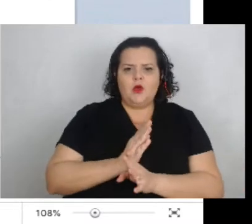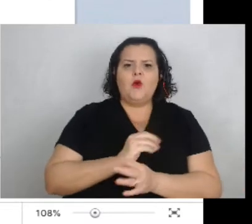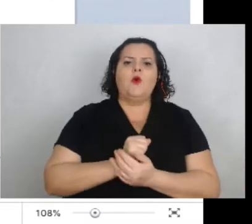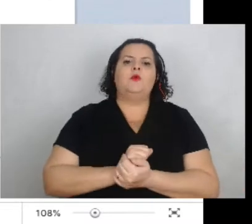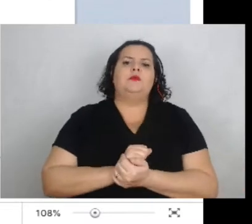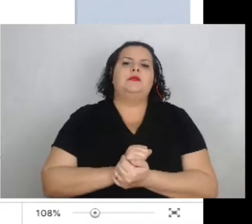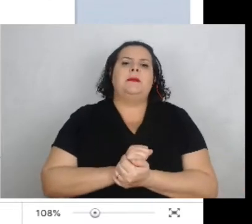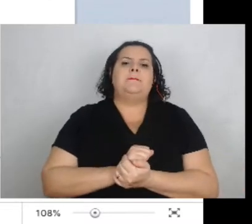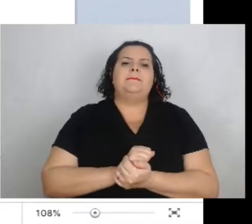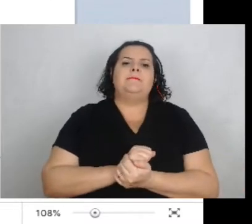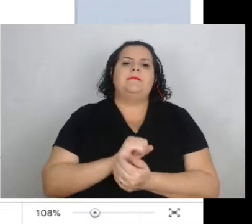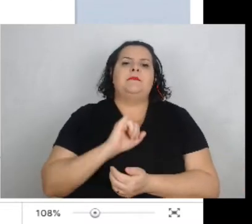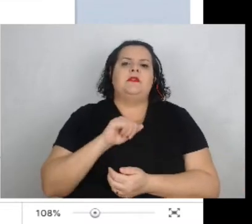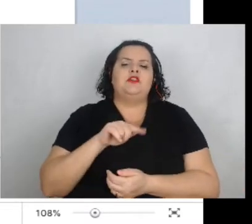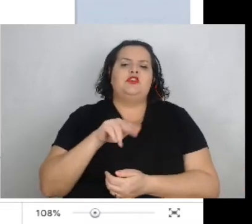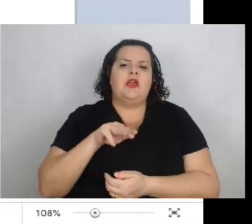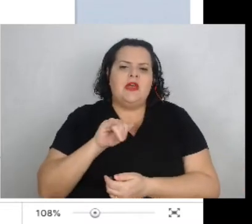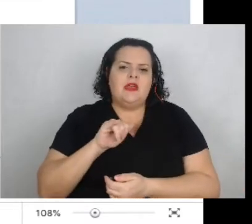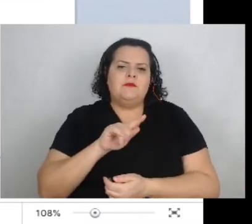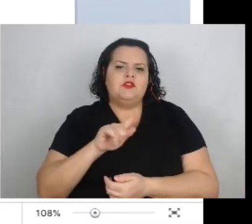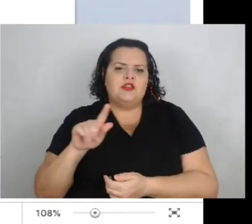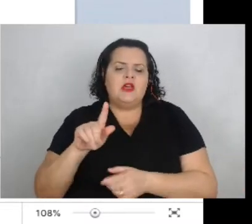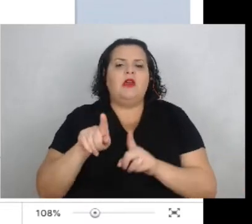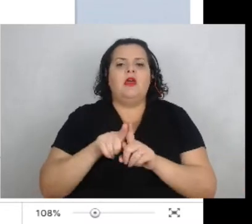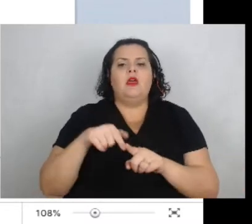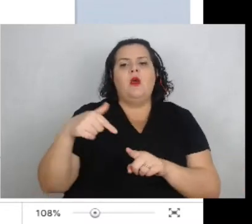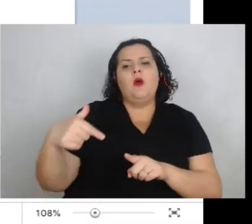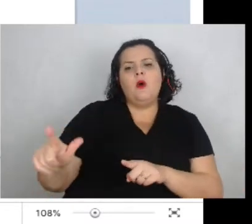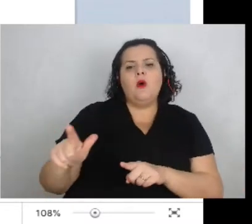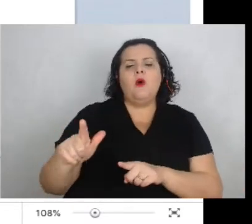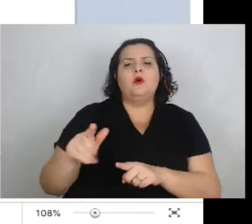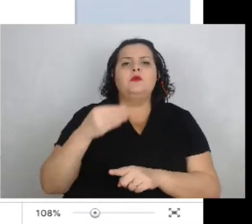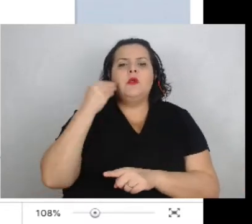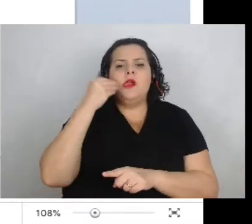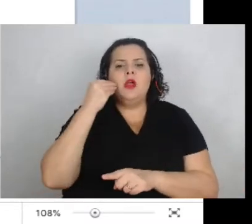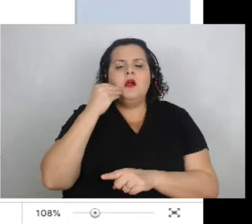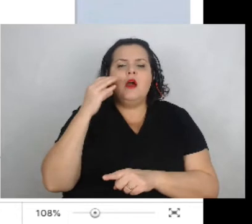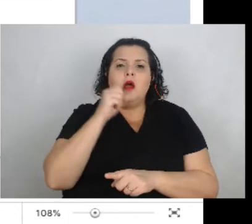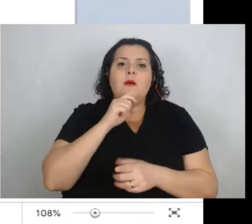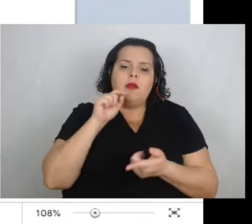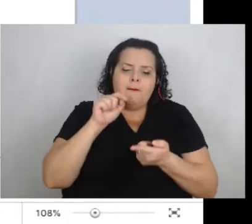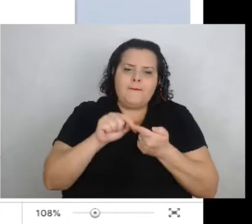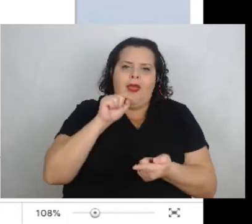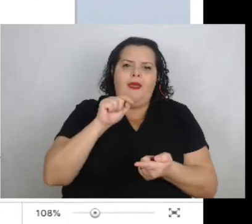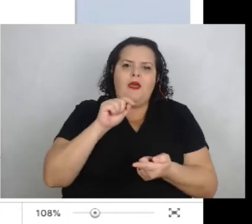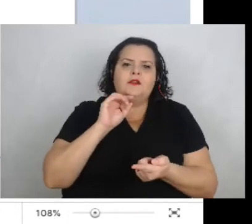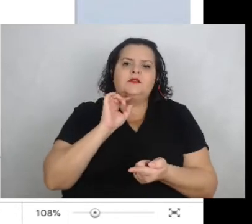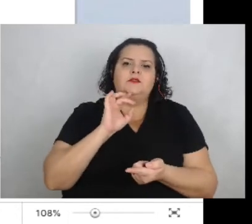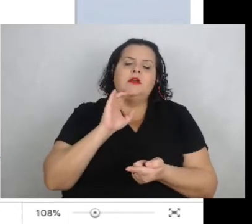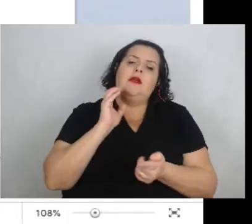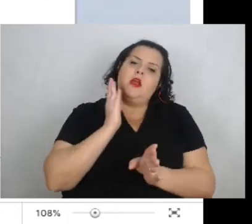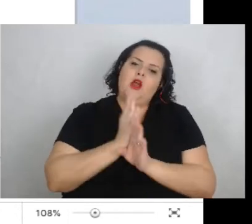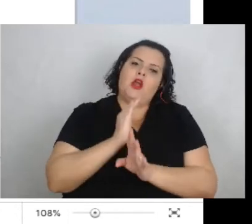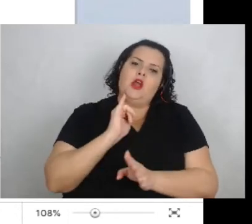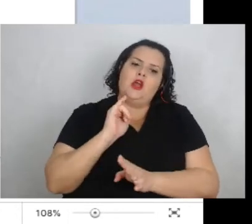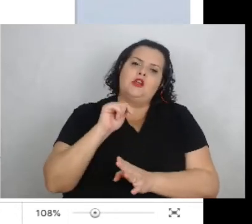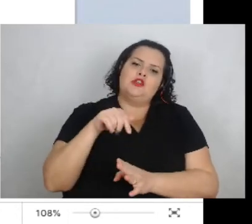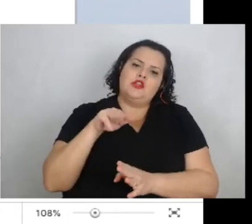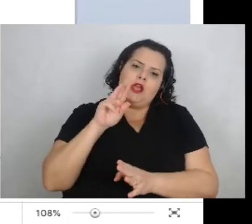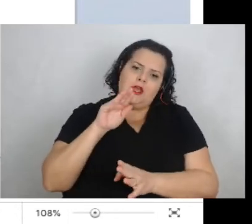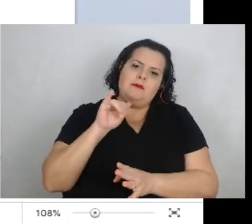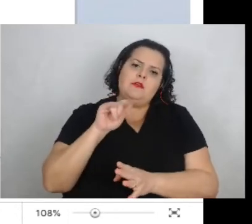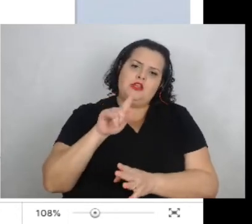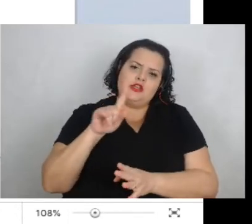e IgG, e testes rápidos de ponta de dedo que podem detectar IgM e IgG ao mesmo tempo,